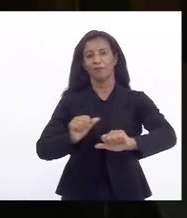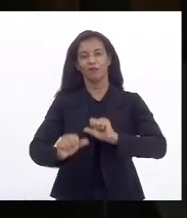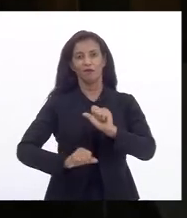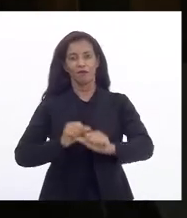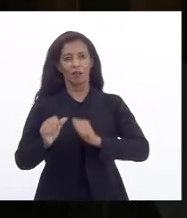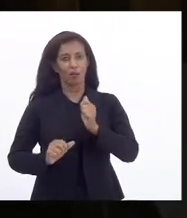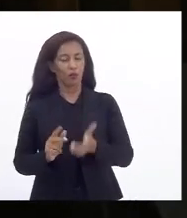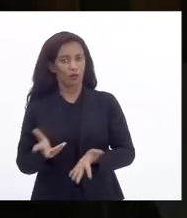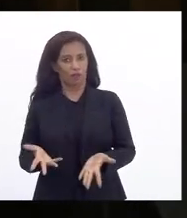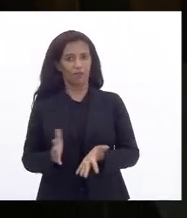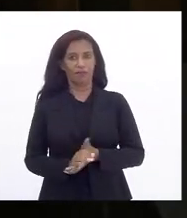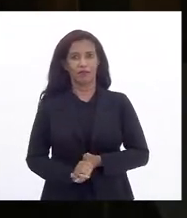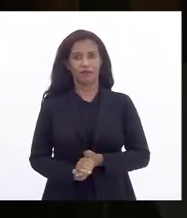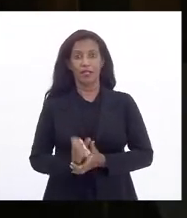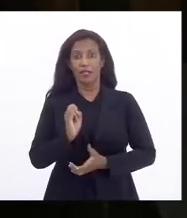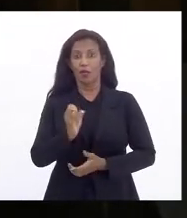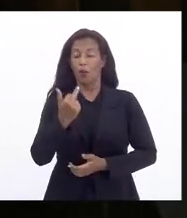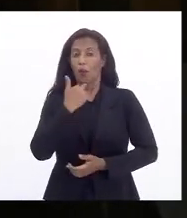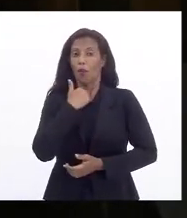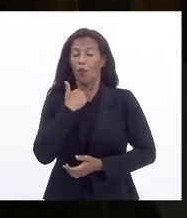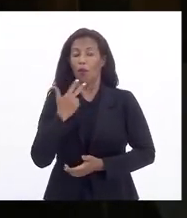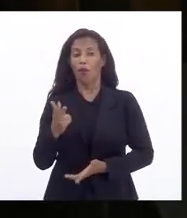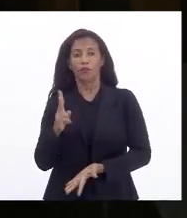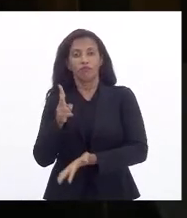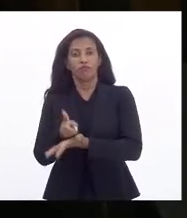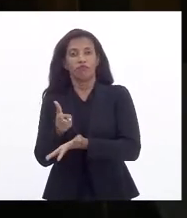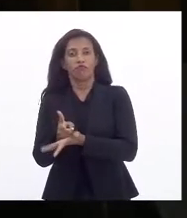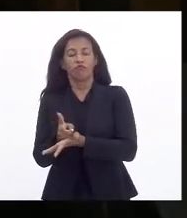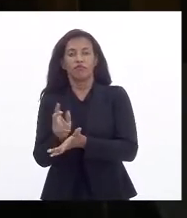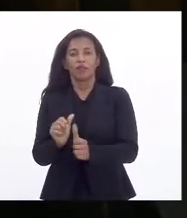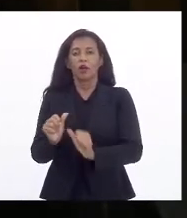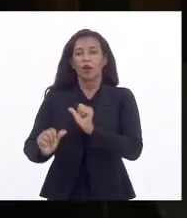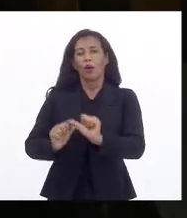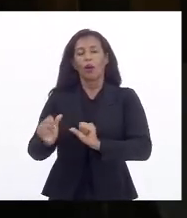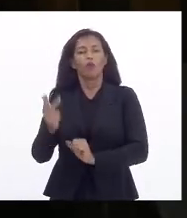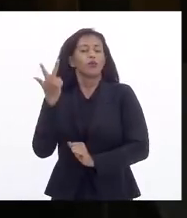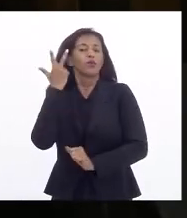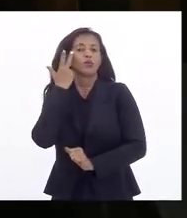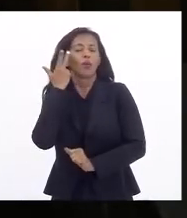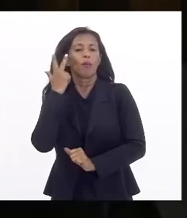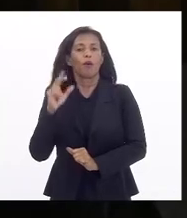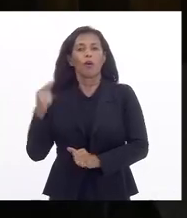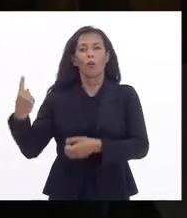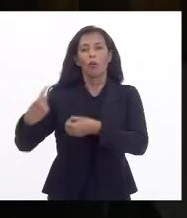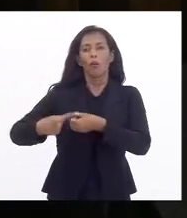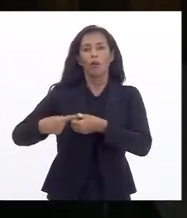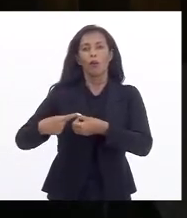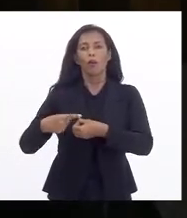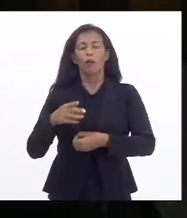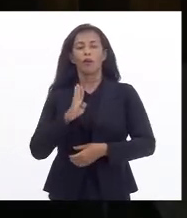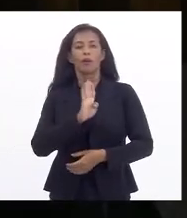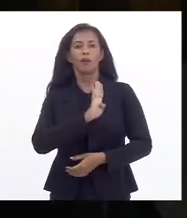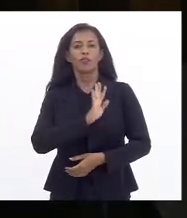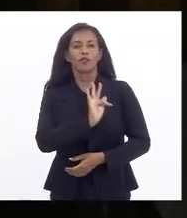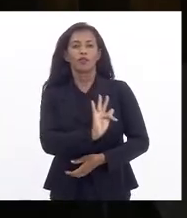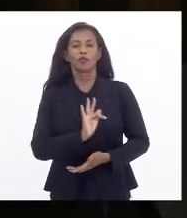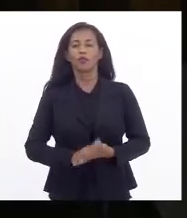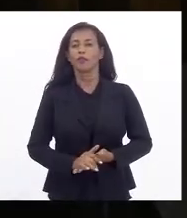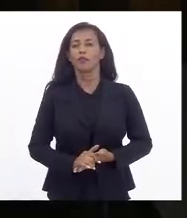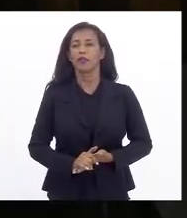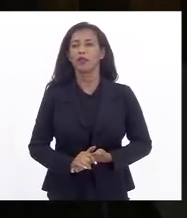isso de uma vez por todas se não pode ficar passando como se fosse normal como os municípios da Baixada do interior